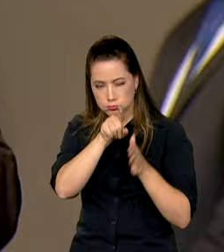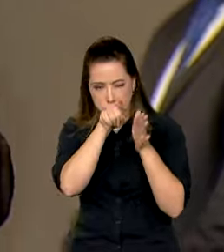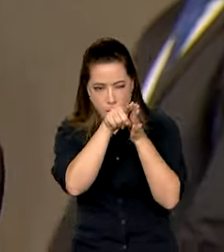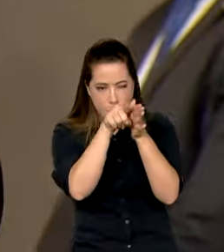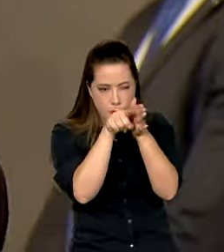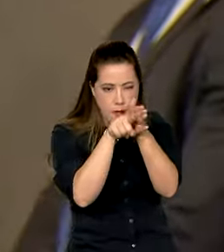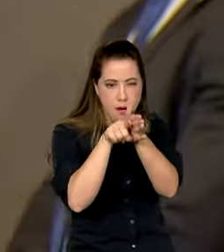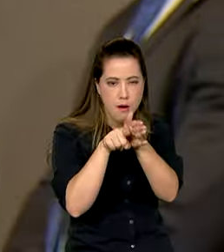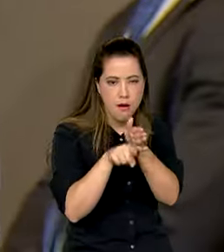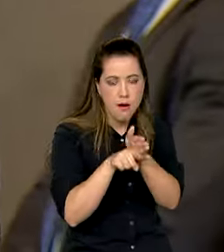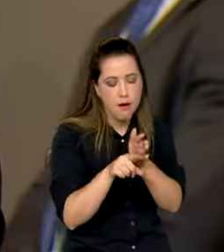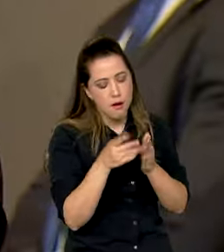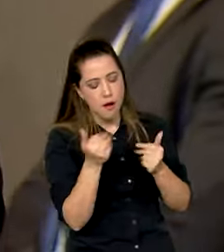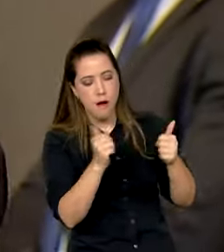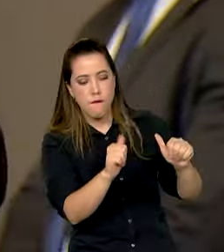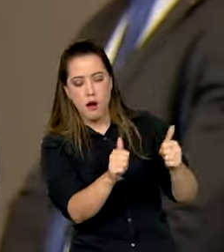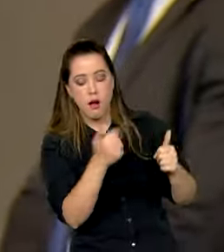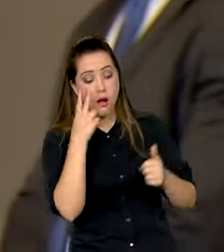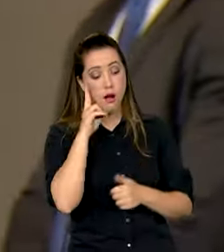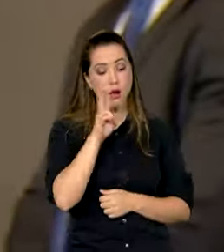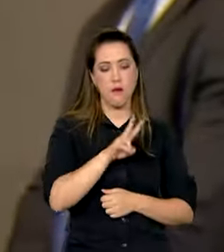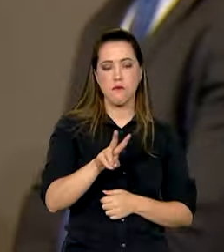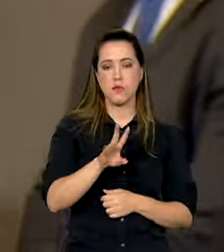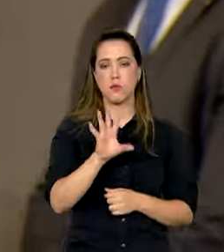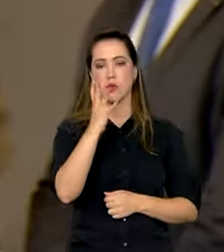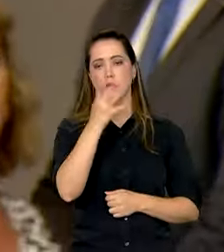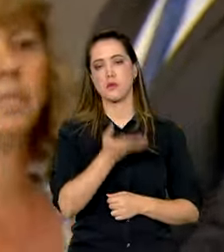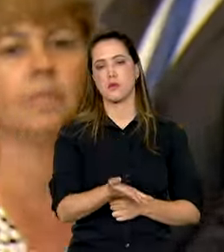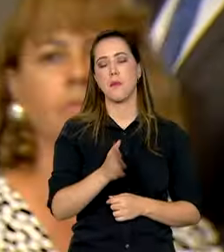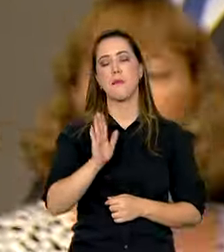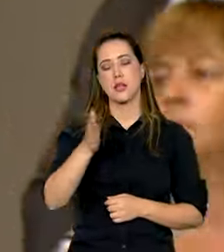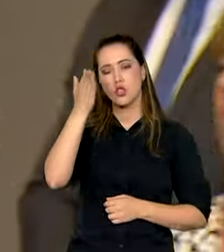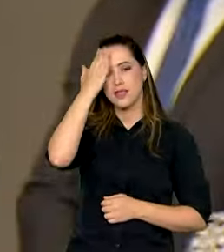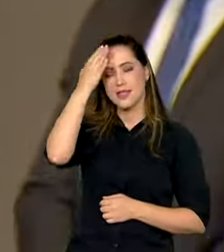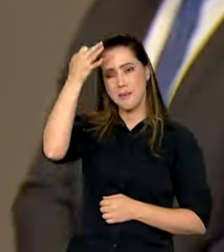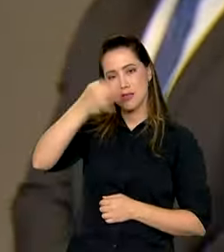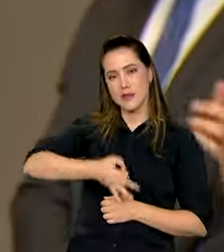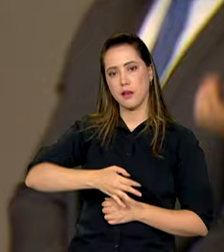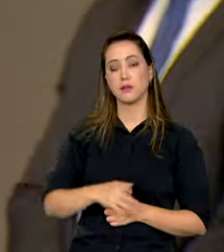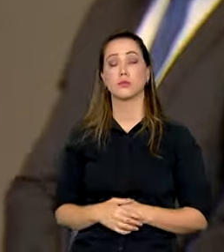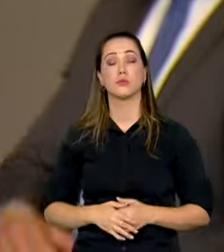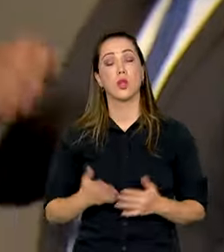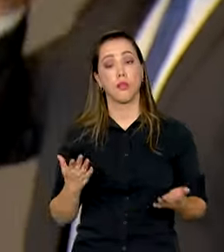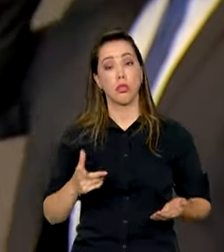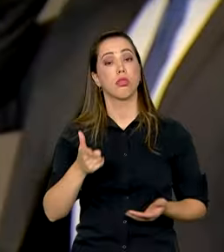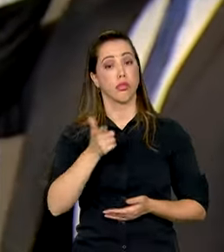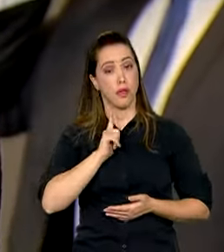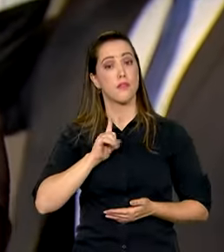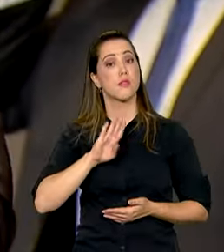sabe que isso tem que ser muito bem avaliado, agora uma coisa já se sabe e já é evidente, houve a falsificação.